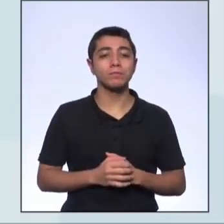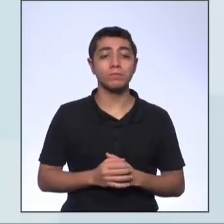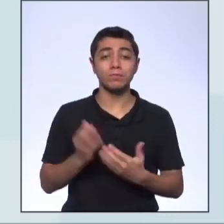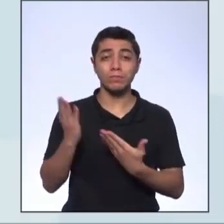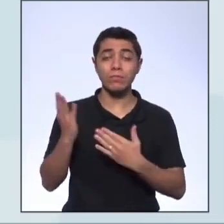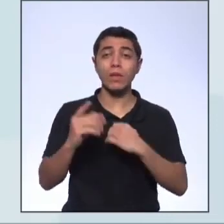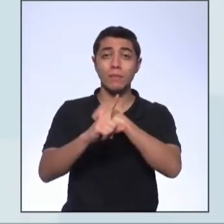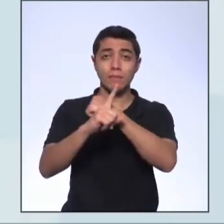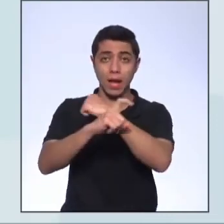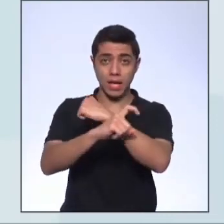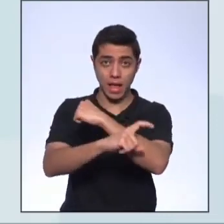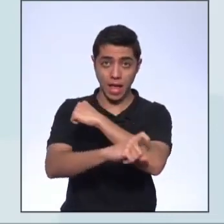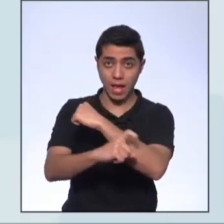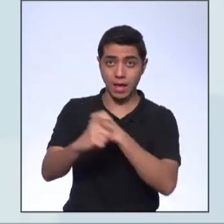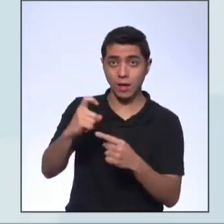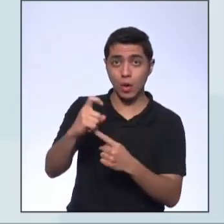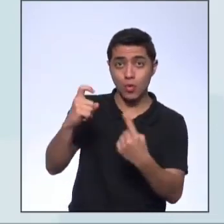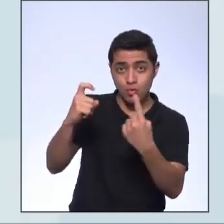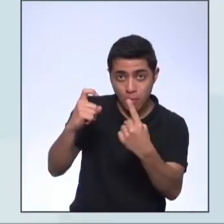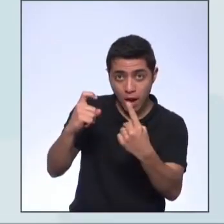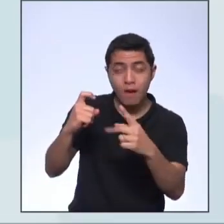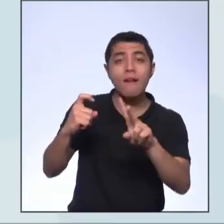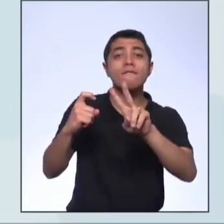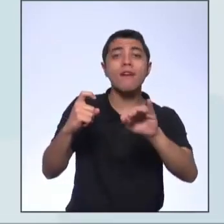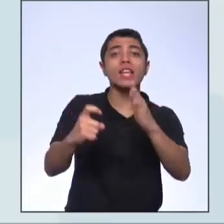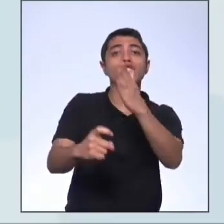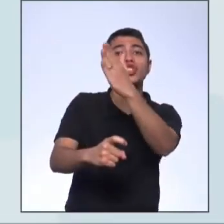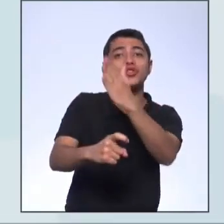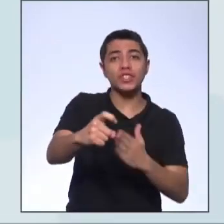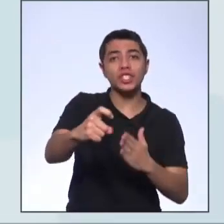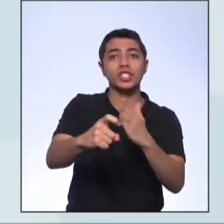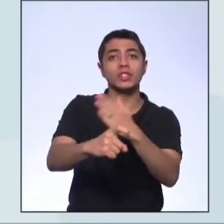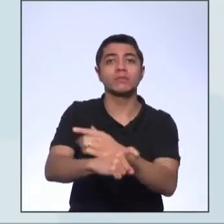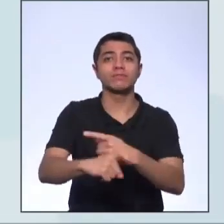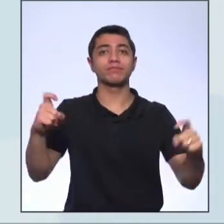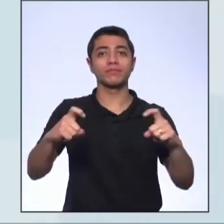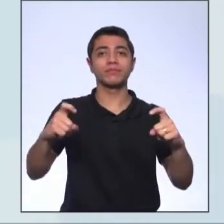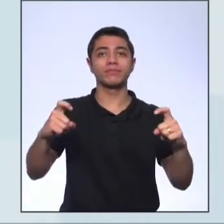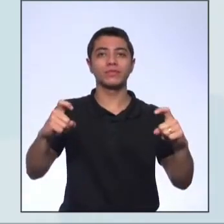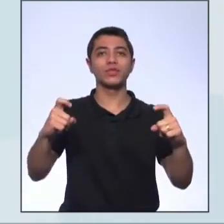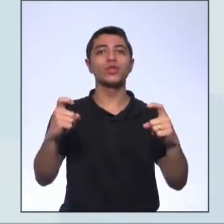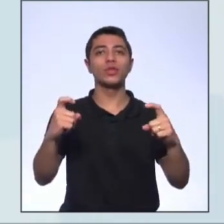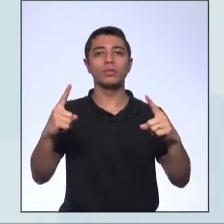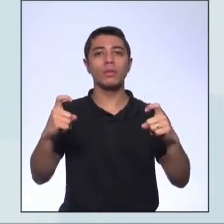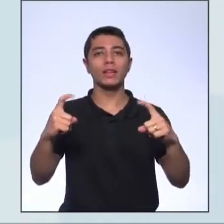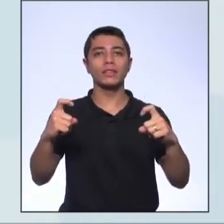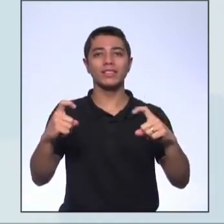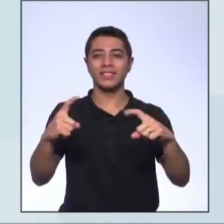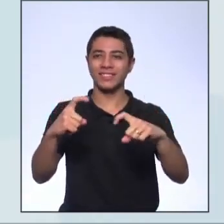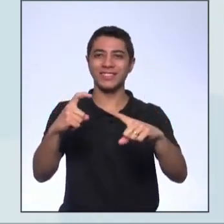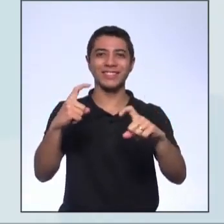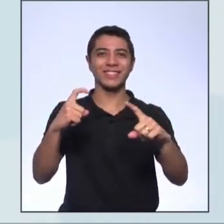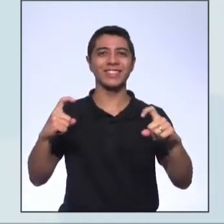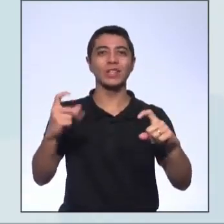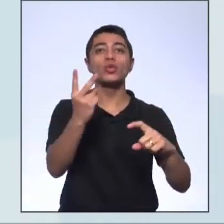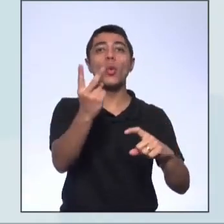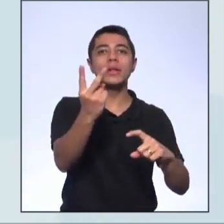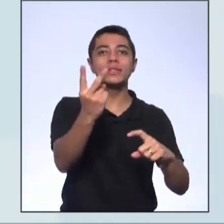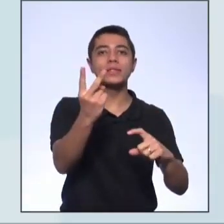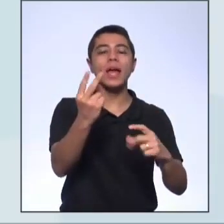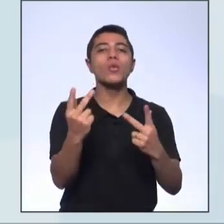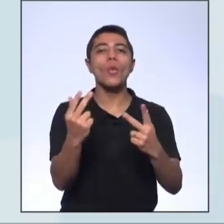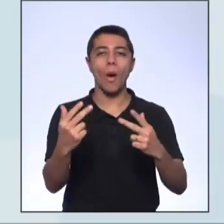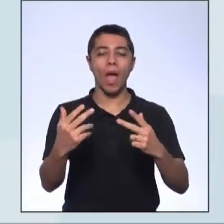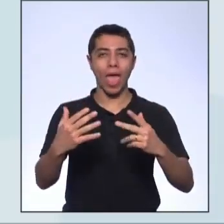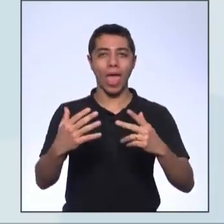vai se dividir em outras 2 bactérias, 2 células idênticas. Então, é como se ela gerasse uma cópia de si mesma, né,